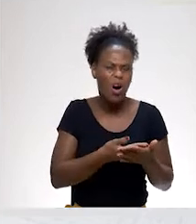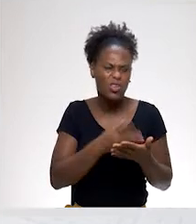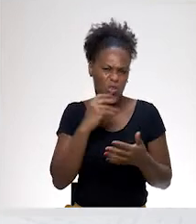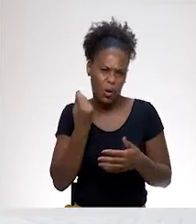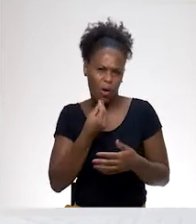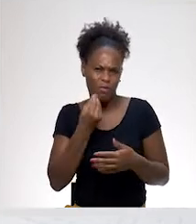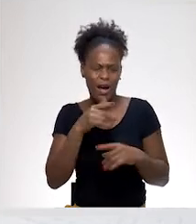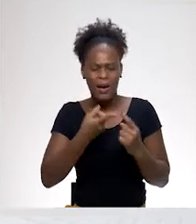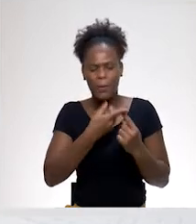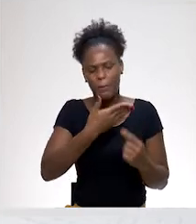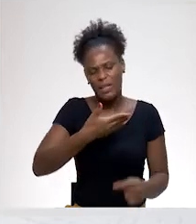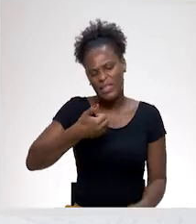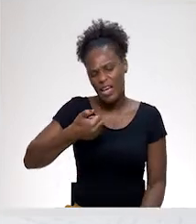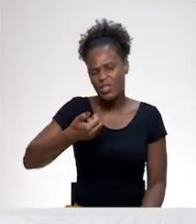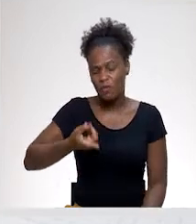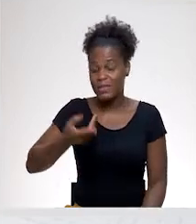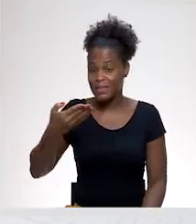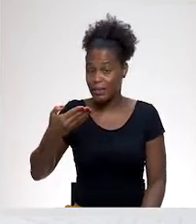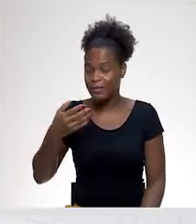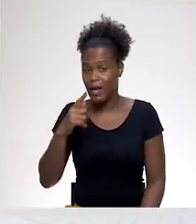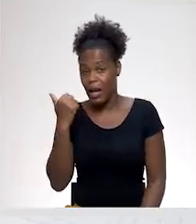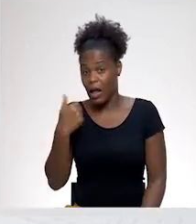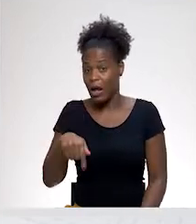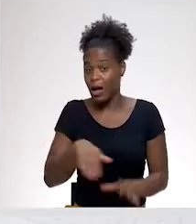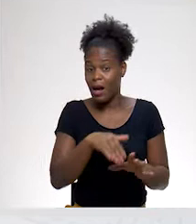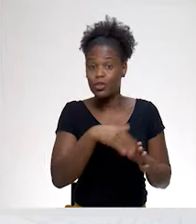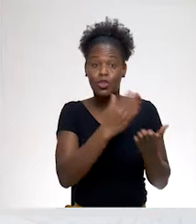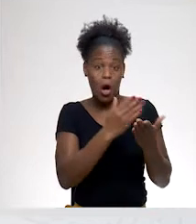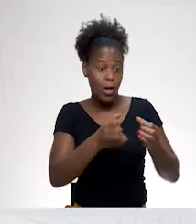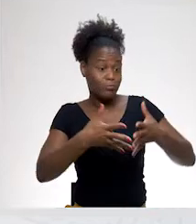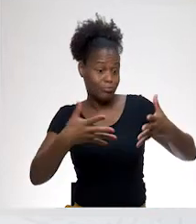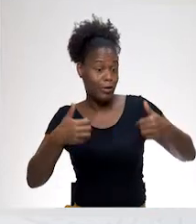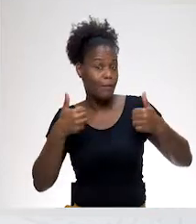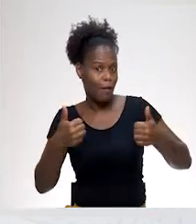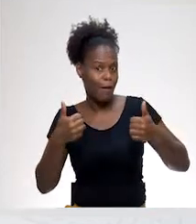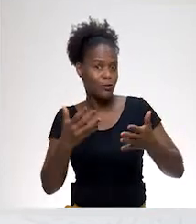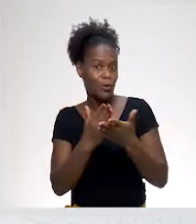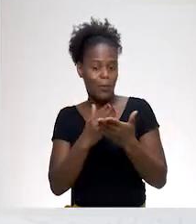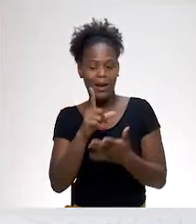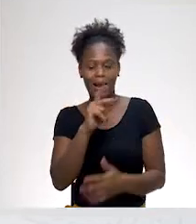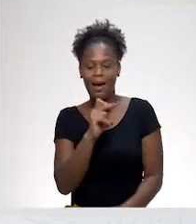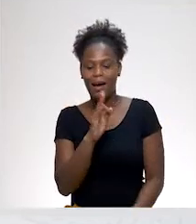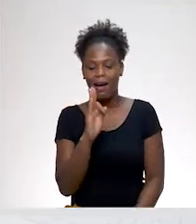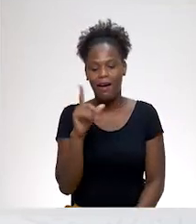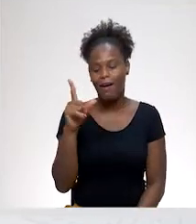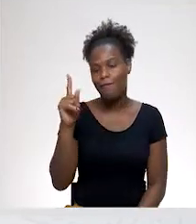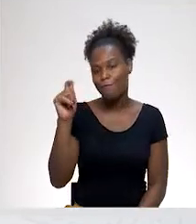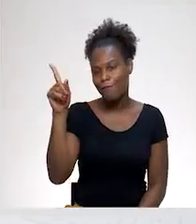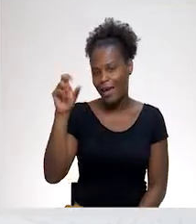ano 1597. Frequentou grandes colégios, o Colégio de La